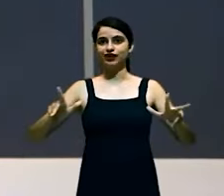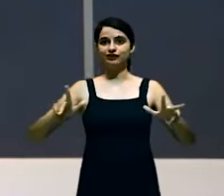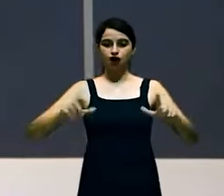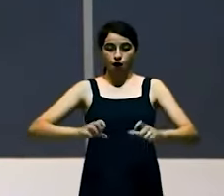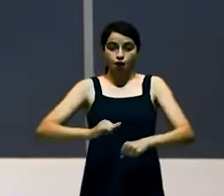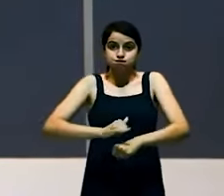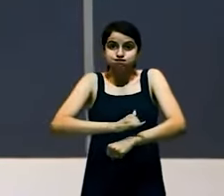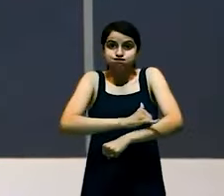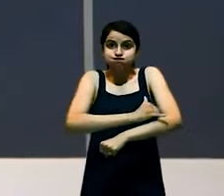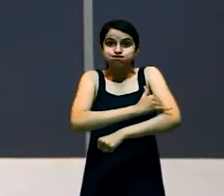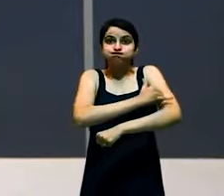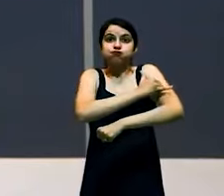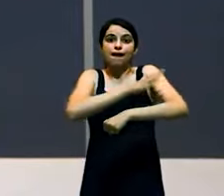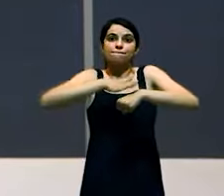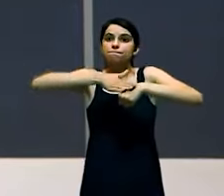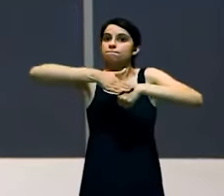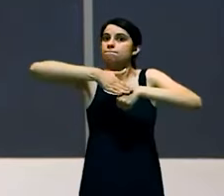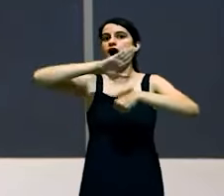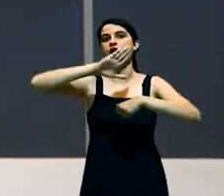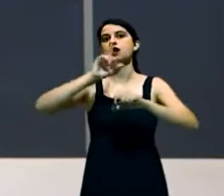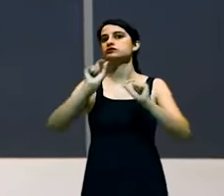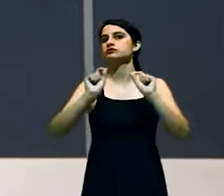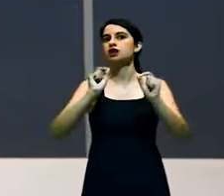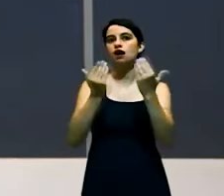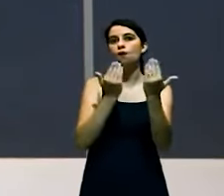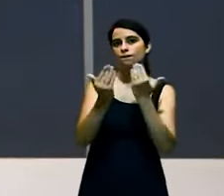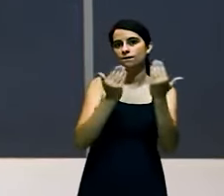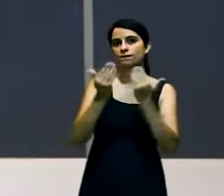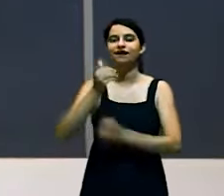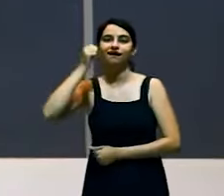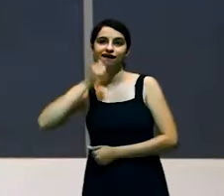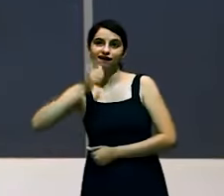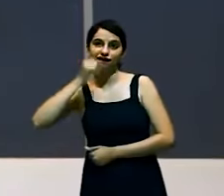que 2 dígitos, mais do que 99 quilos,